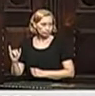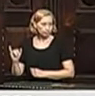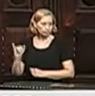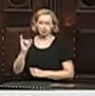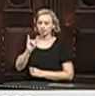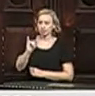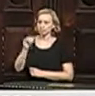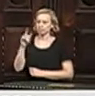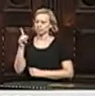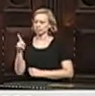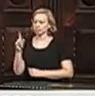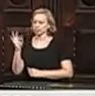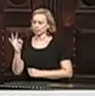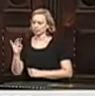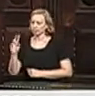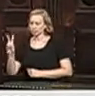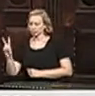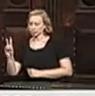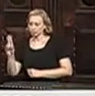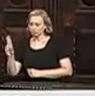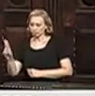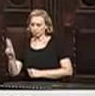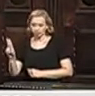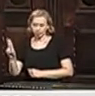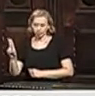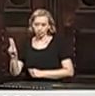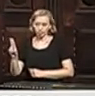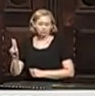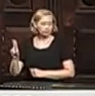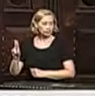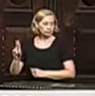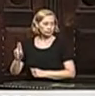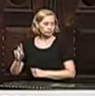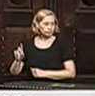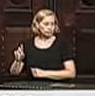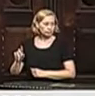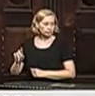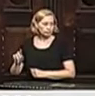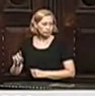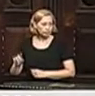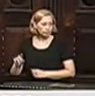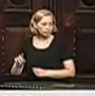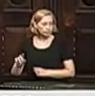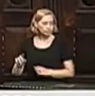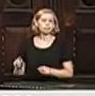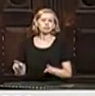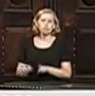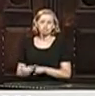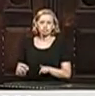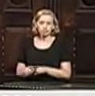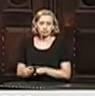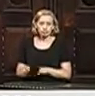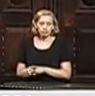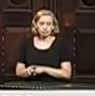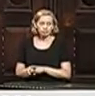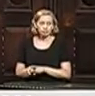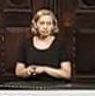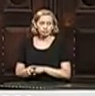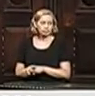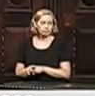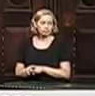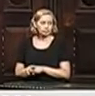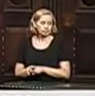IPTU e TCL, inclusive na planta genérica de valores, PGE,